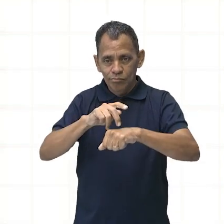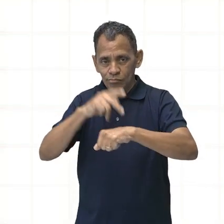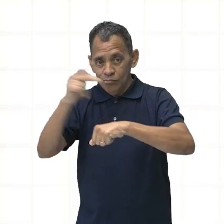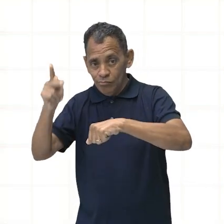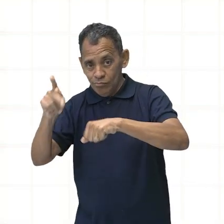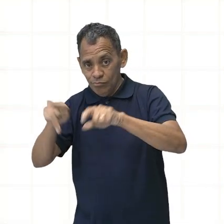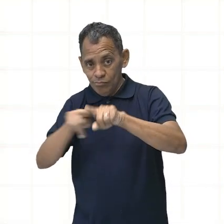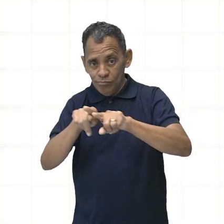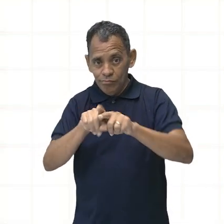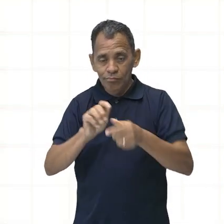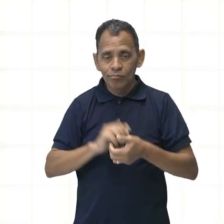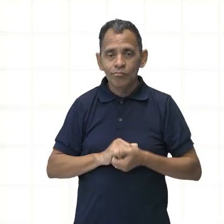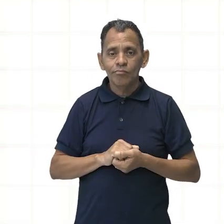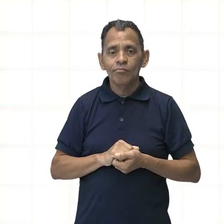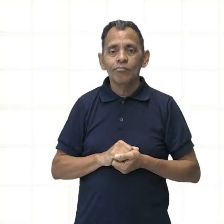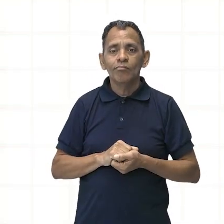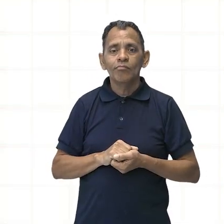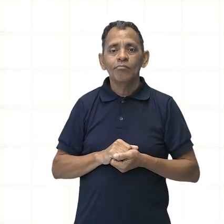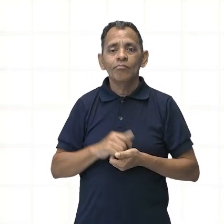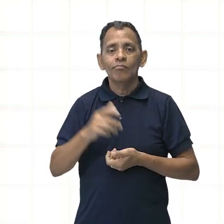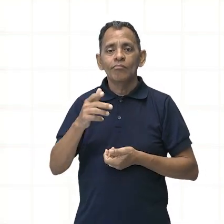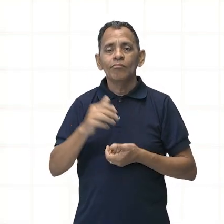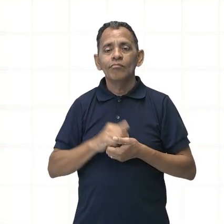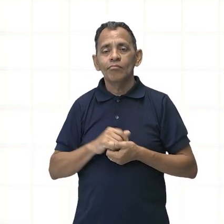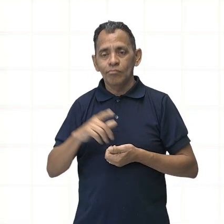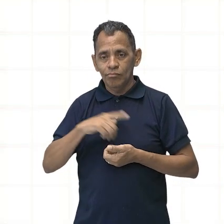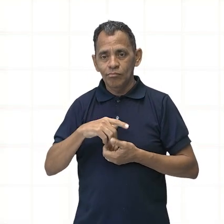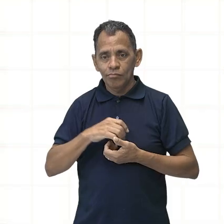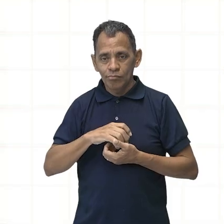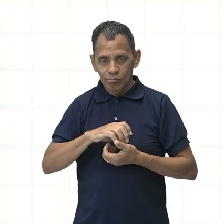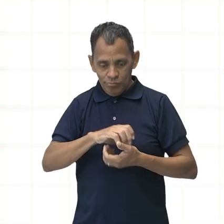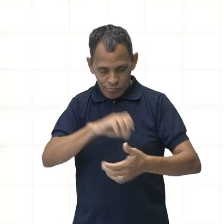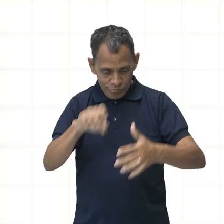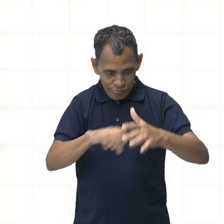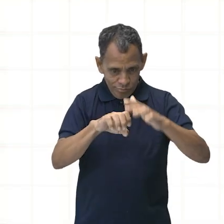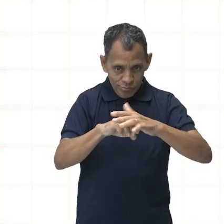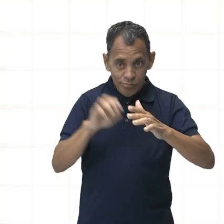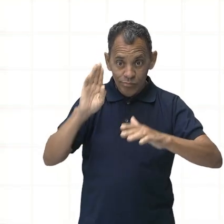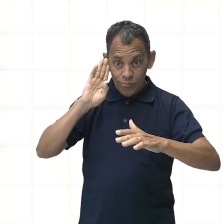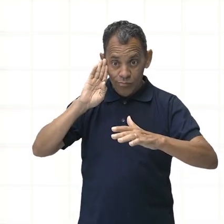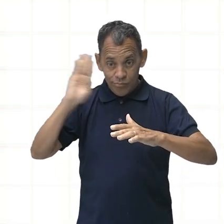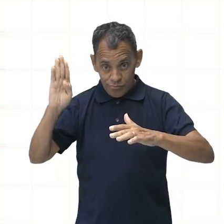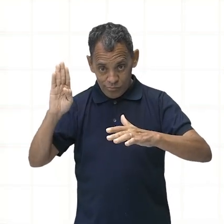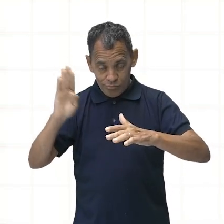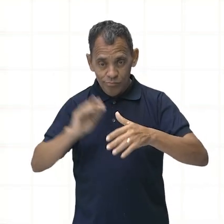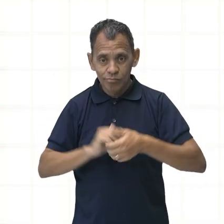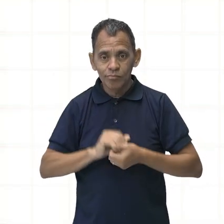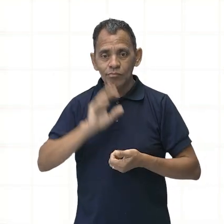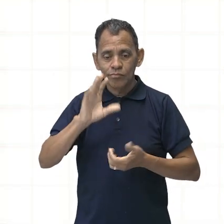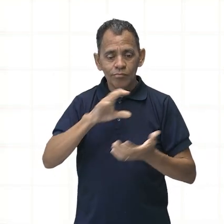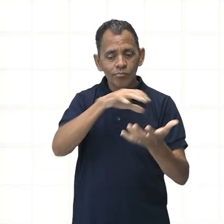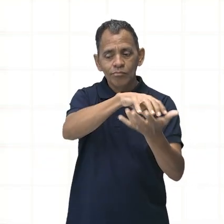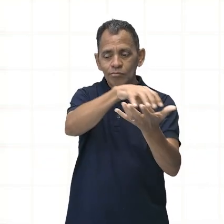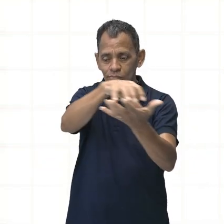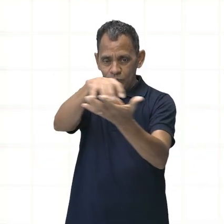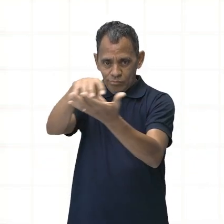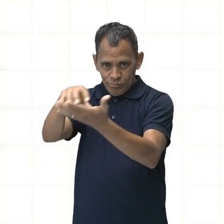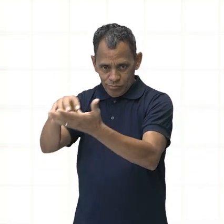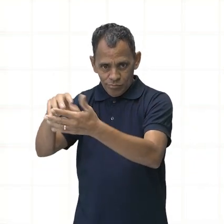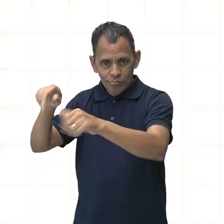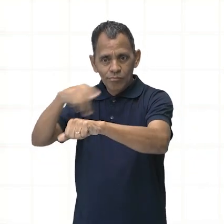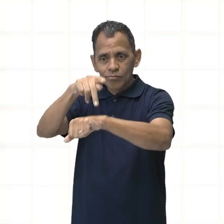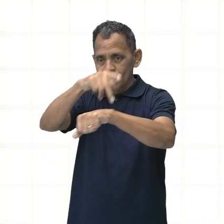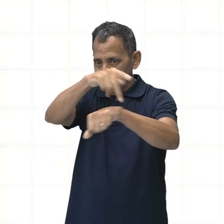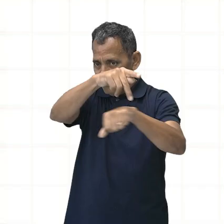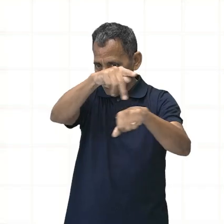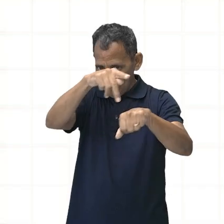transnacionais são aquelas empresas com sede normalmente em um país desenvolvido e filiais espalhadas ali por